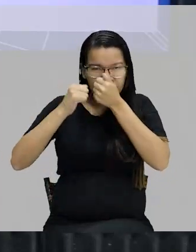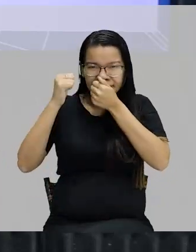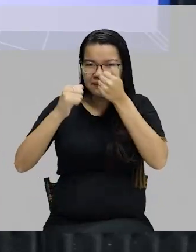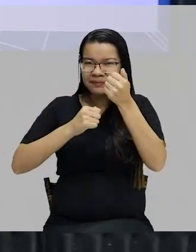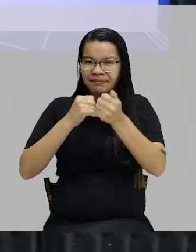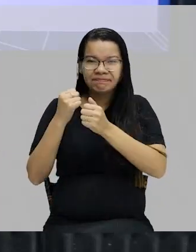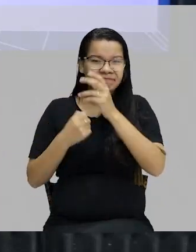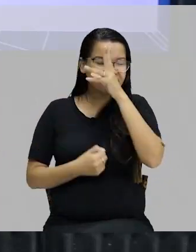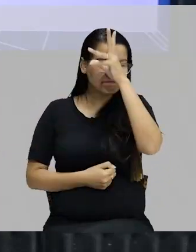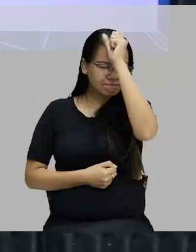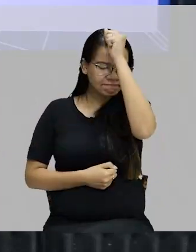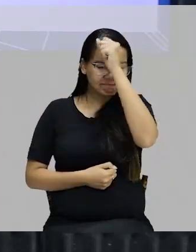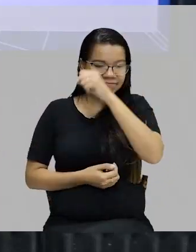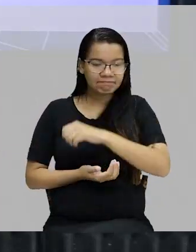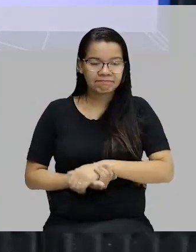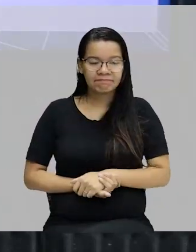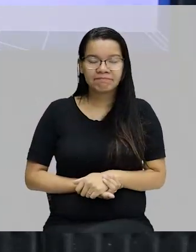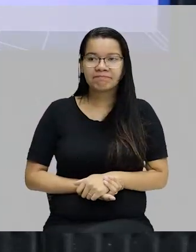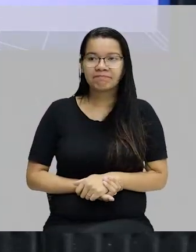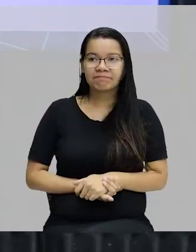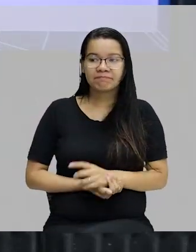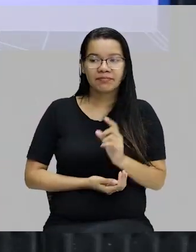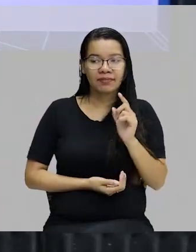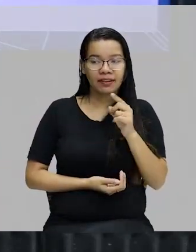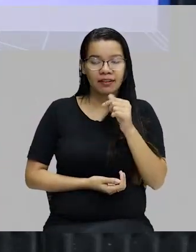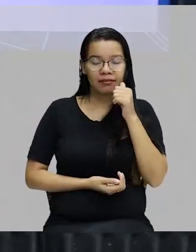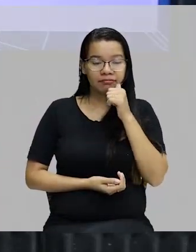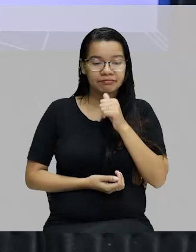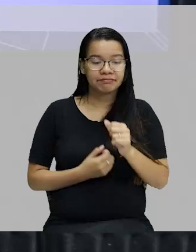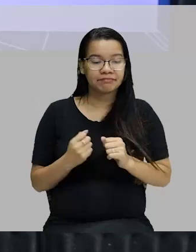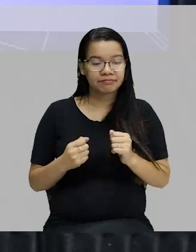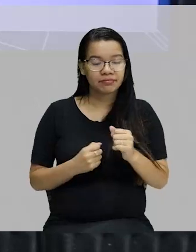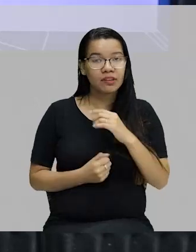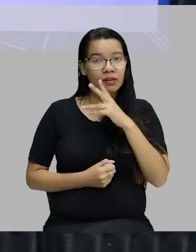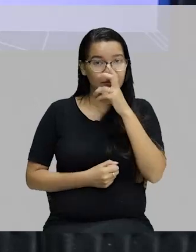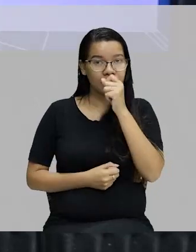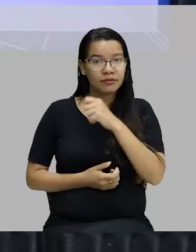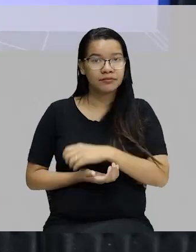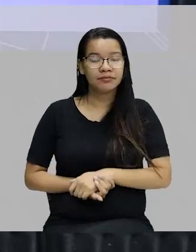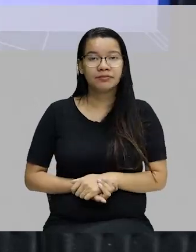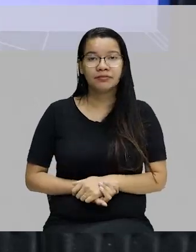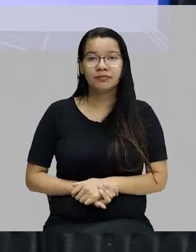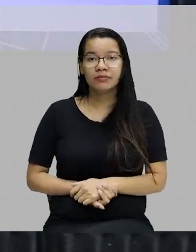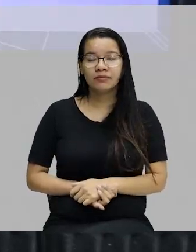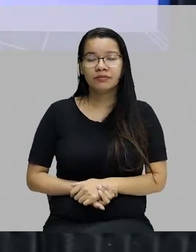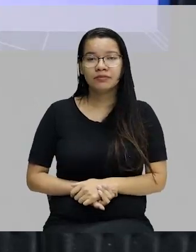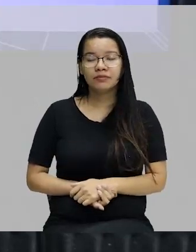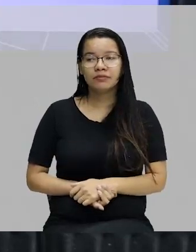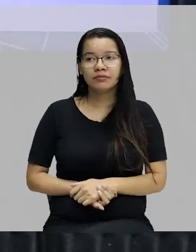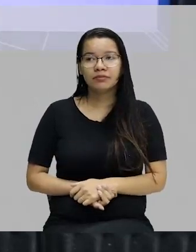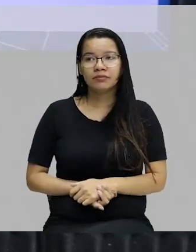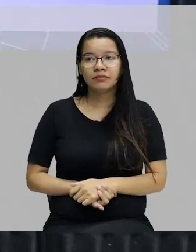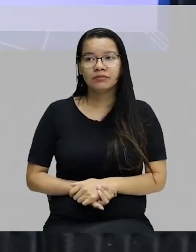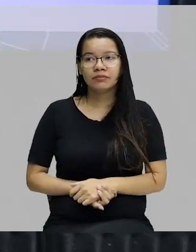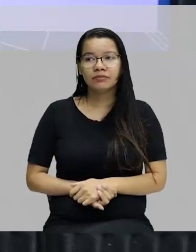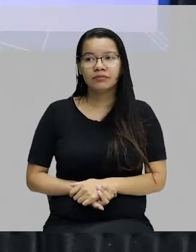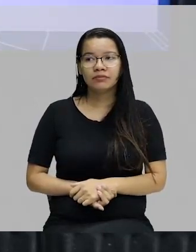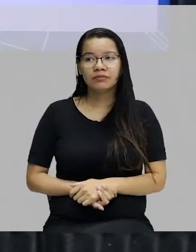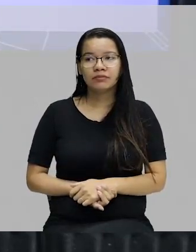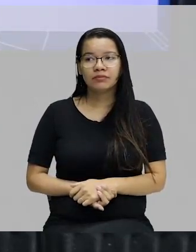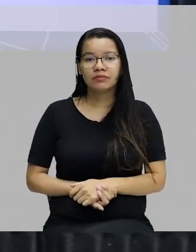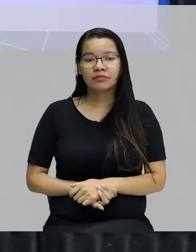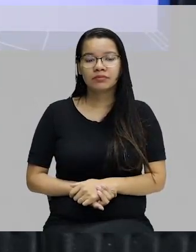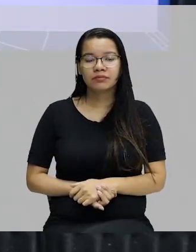she runs fast, ela corre rápido. É a forma que ela corre, enquanto no outro é a